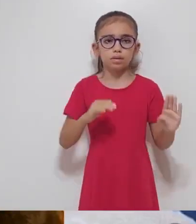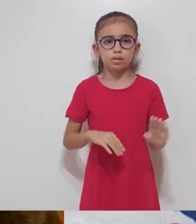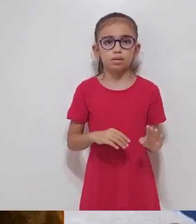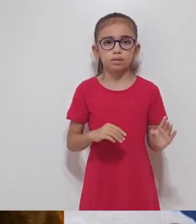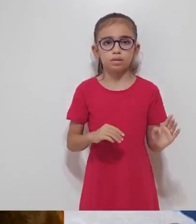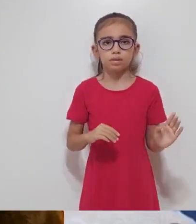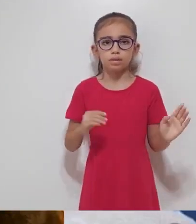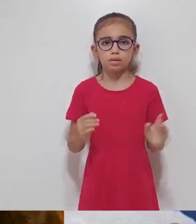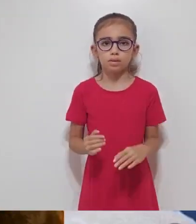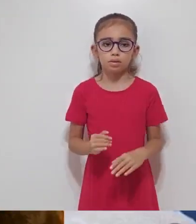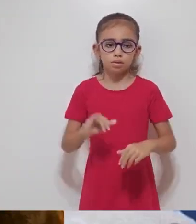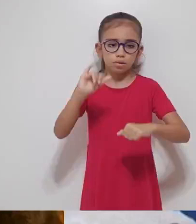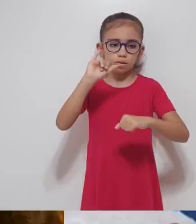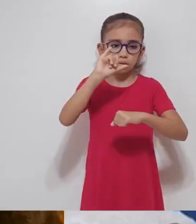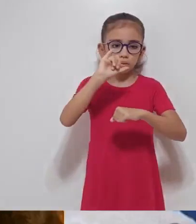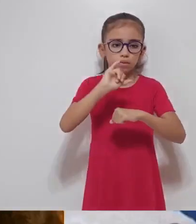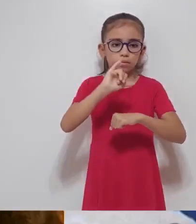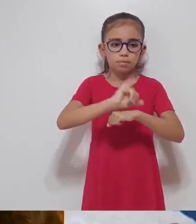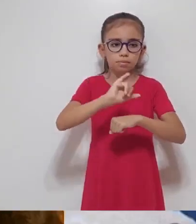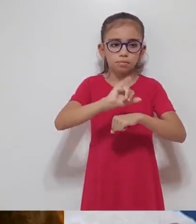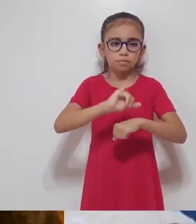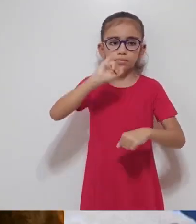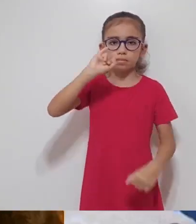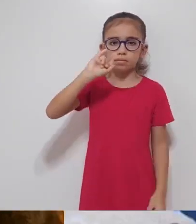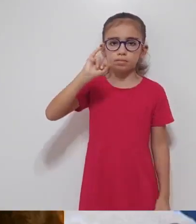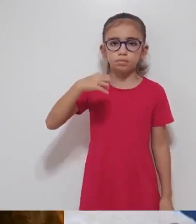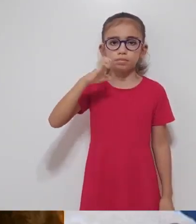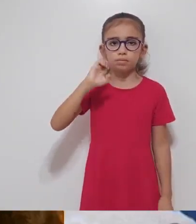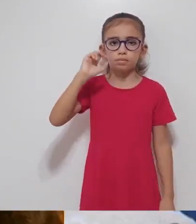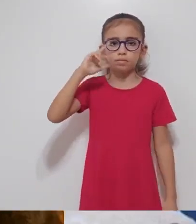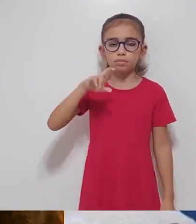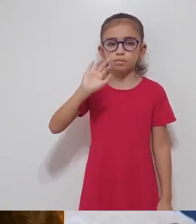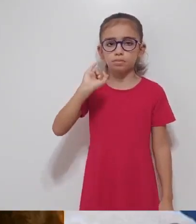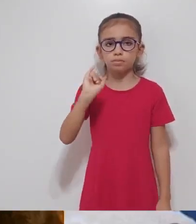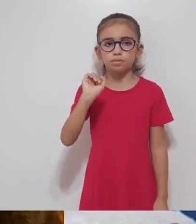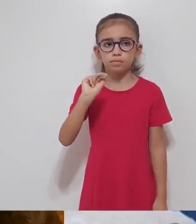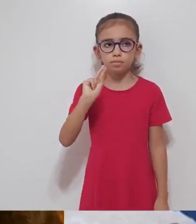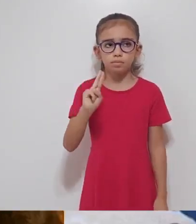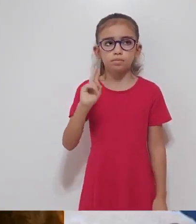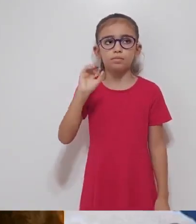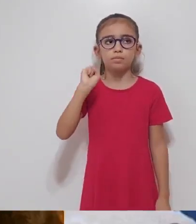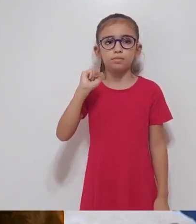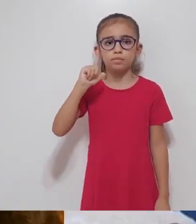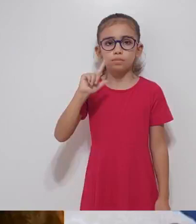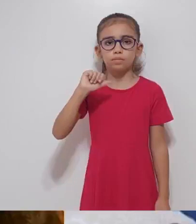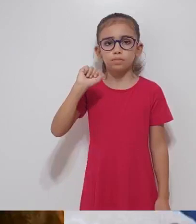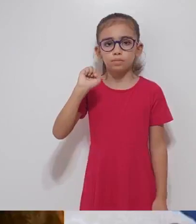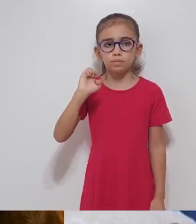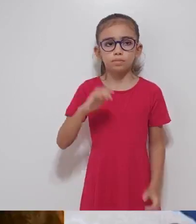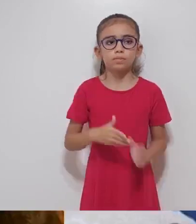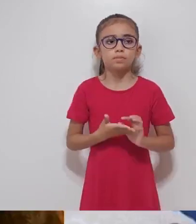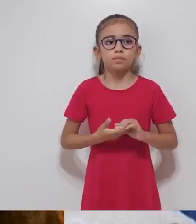E a capital era em Jerusalém. E as outras 10 tribos formaram o reino do